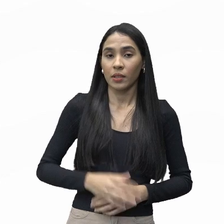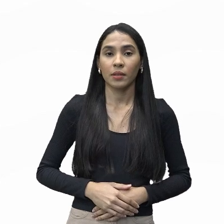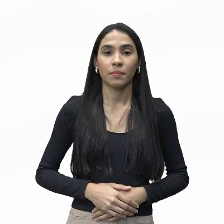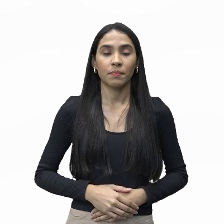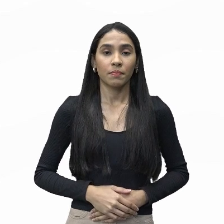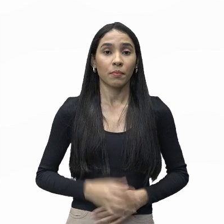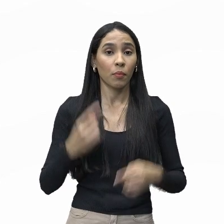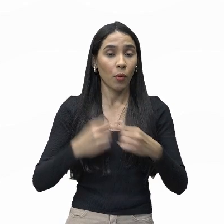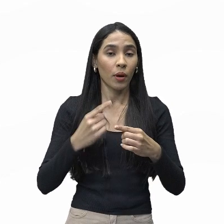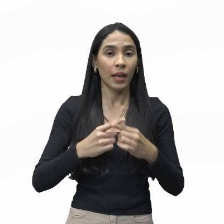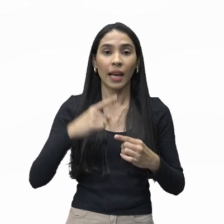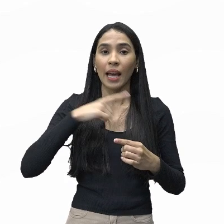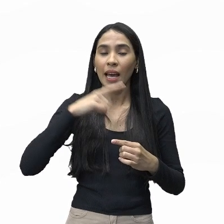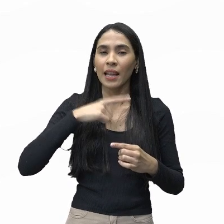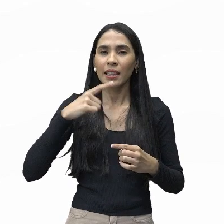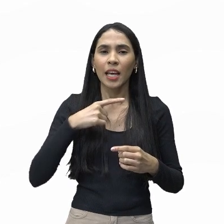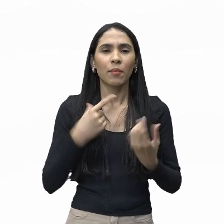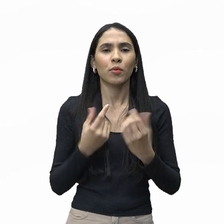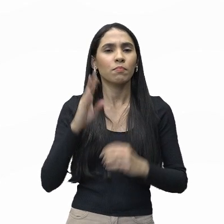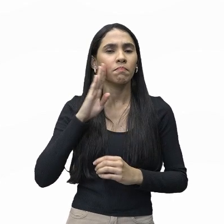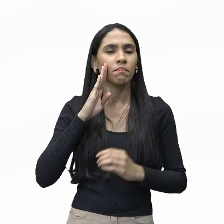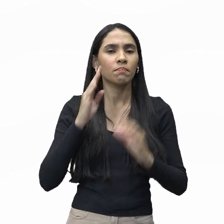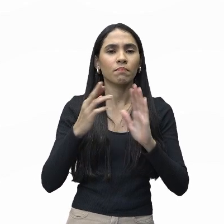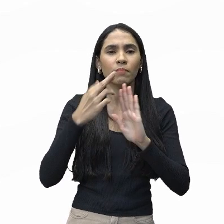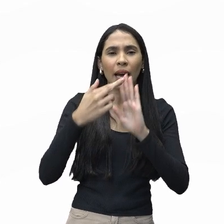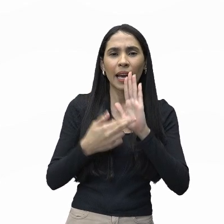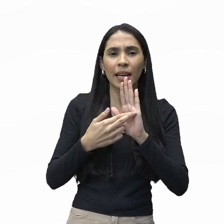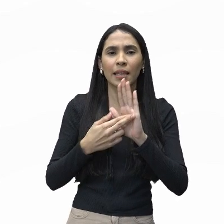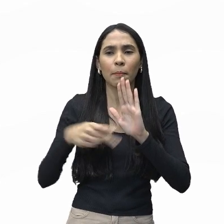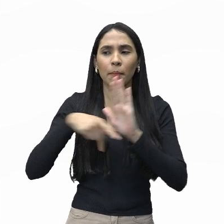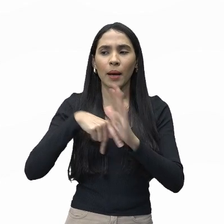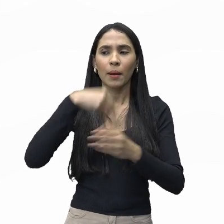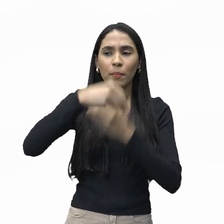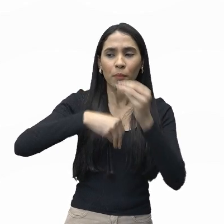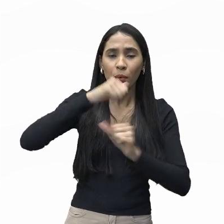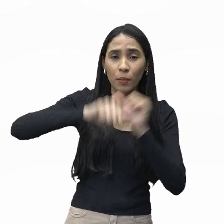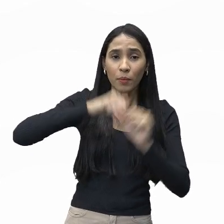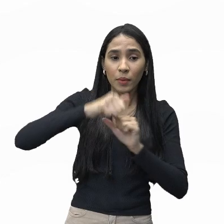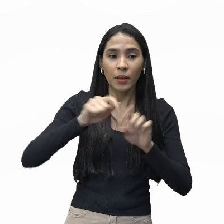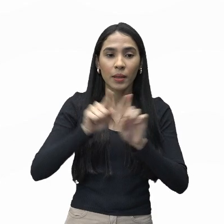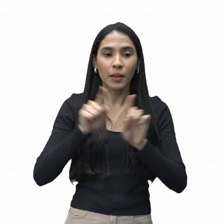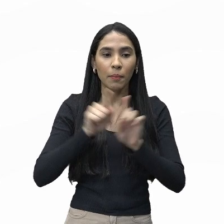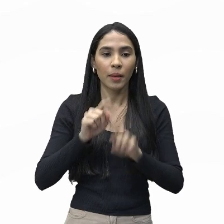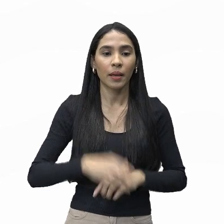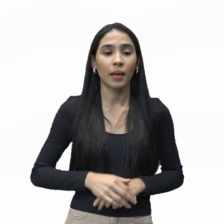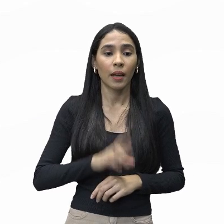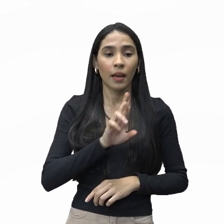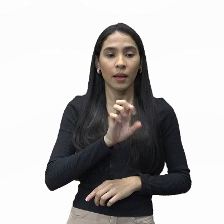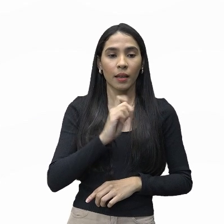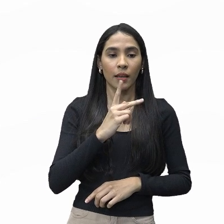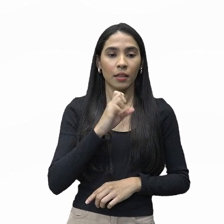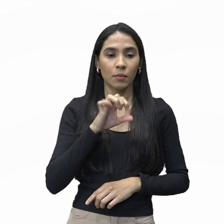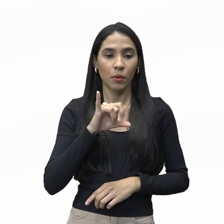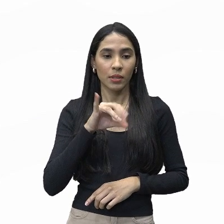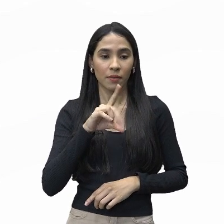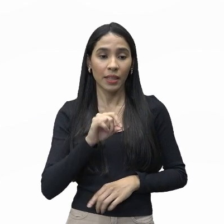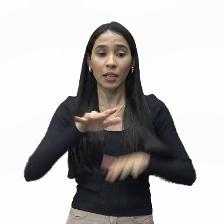porque temos funções vitais básicas. Por exemplo, metabolismo, responsividade,